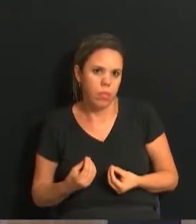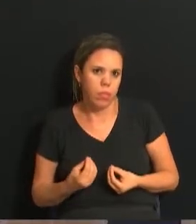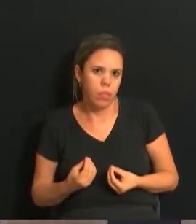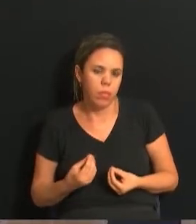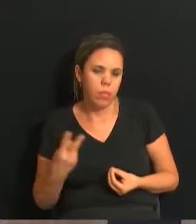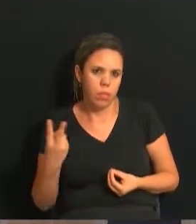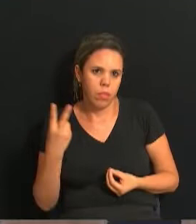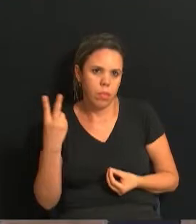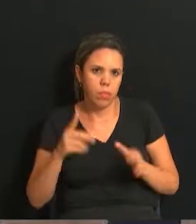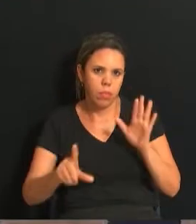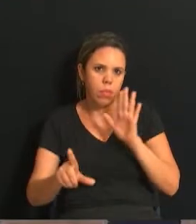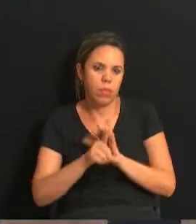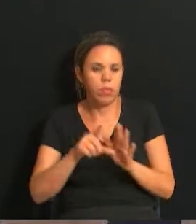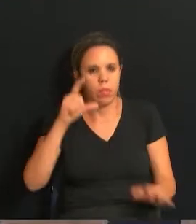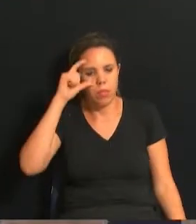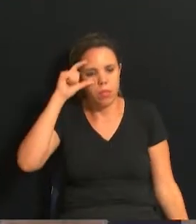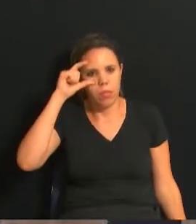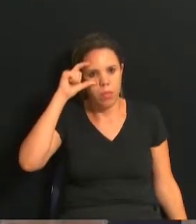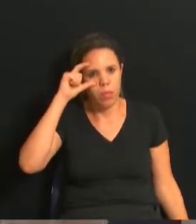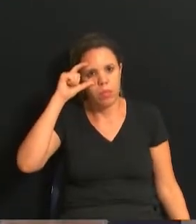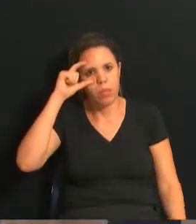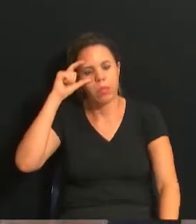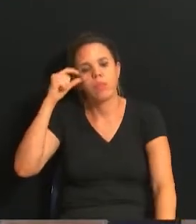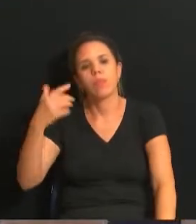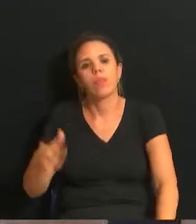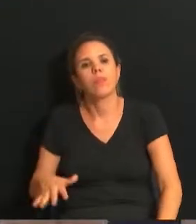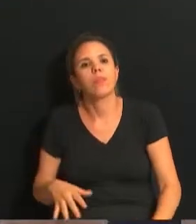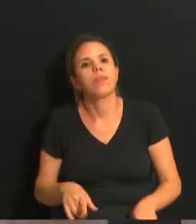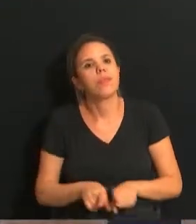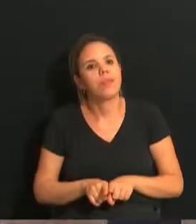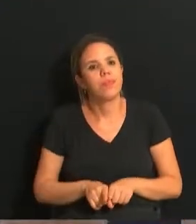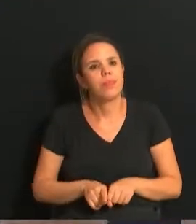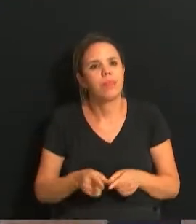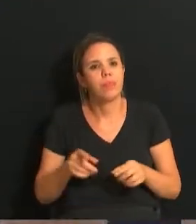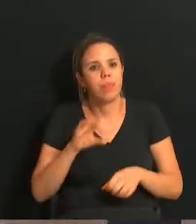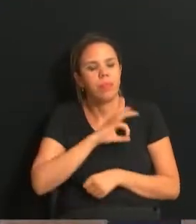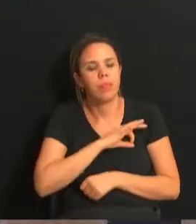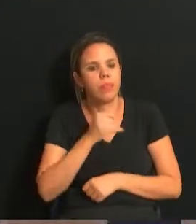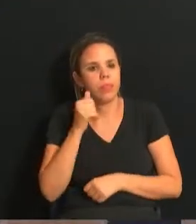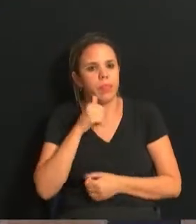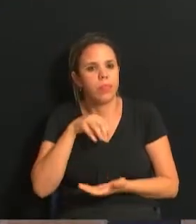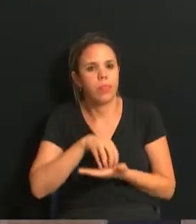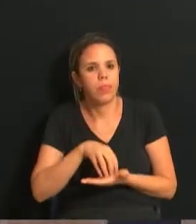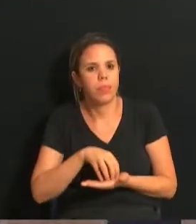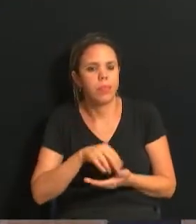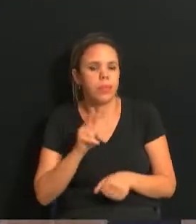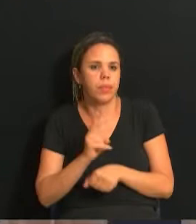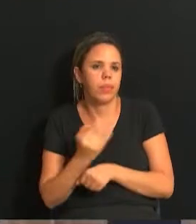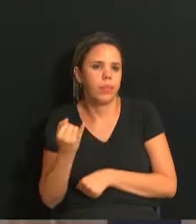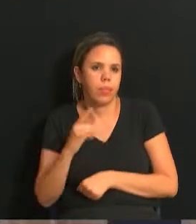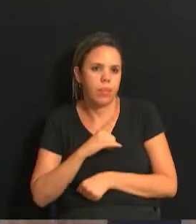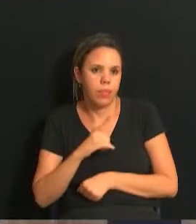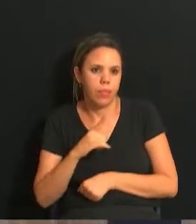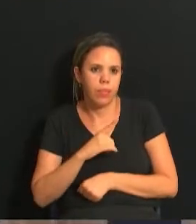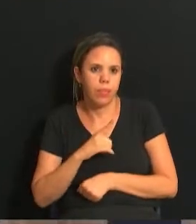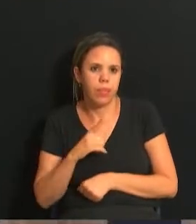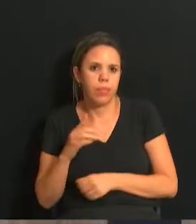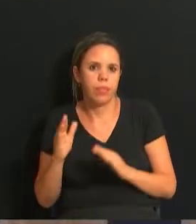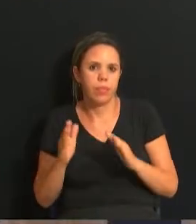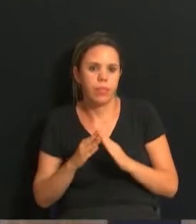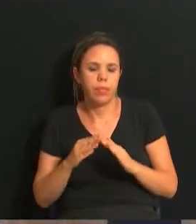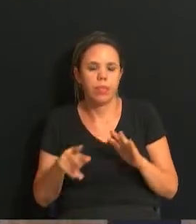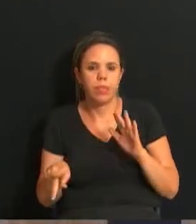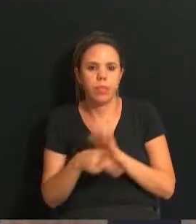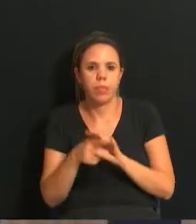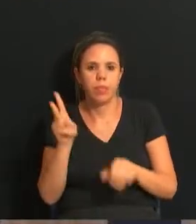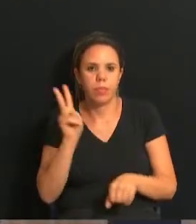a Lei Maria da Penha. Então, pode acionar uma delegacia da mulher, pode acionar uma casa-abrigo. É importante dizer que aqui em Campinas existe uma casa-abrigo, uma